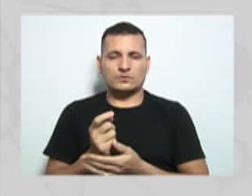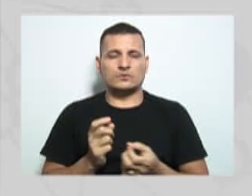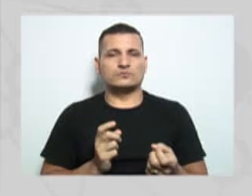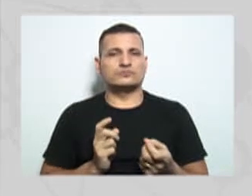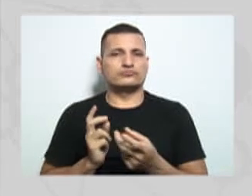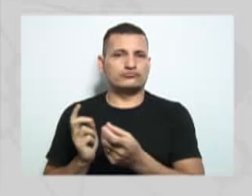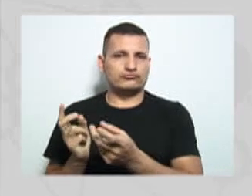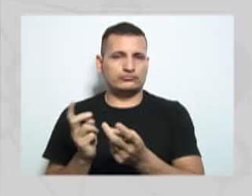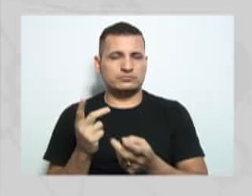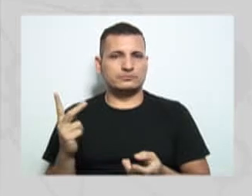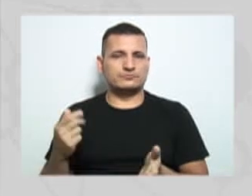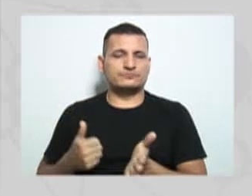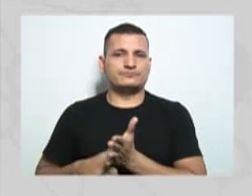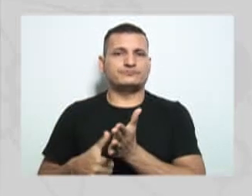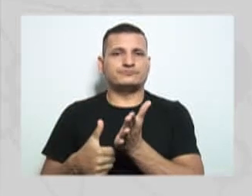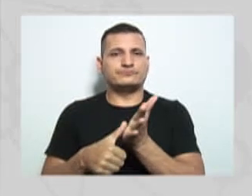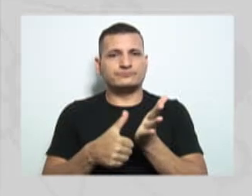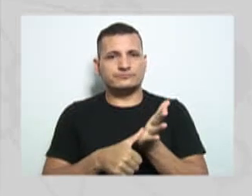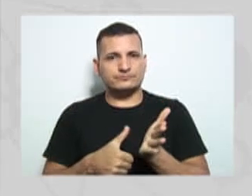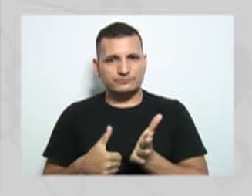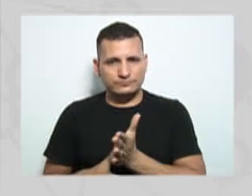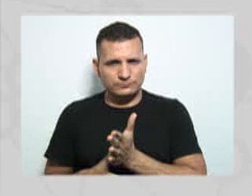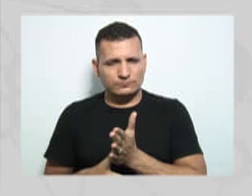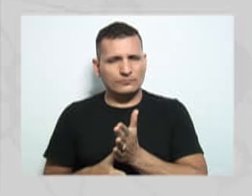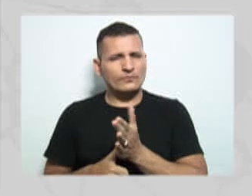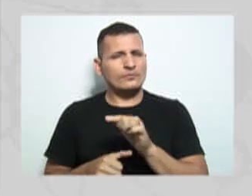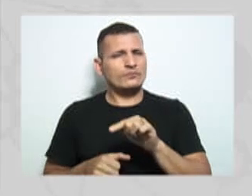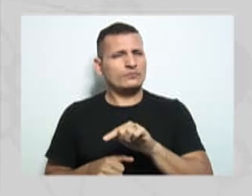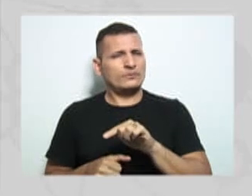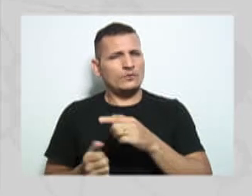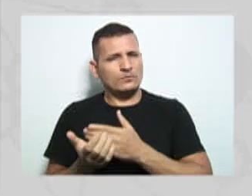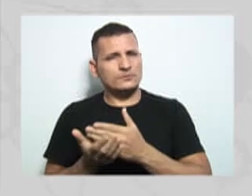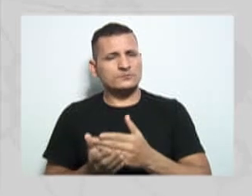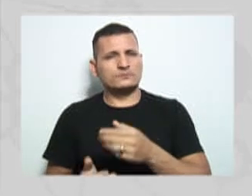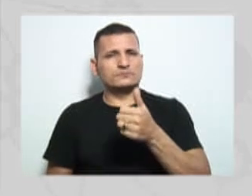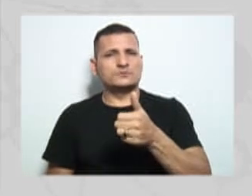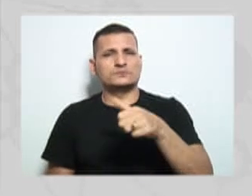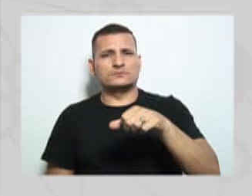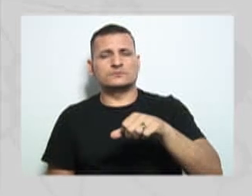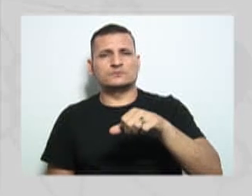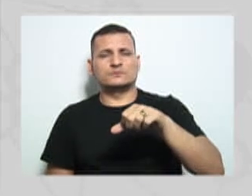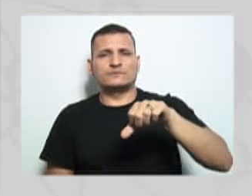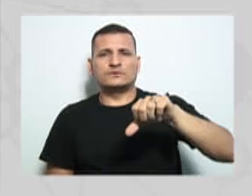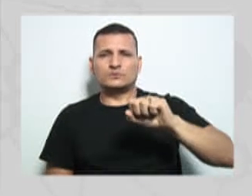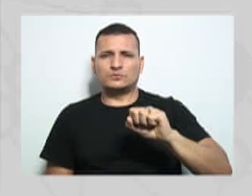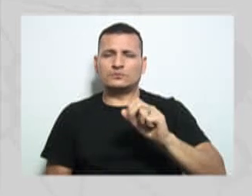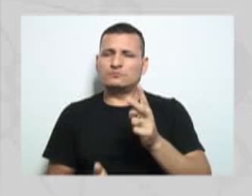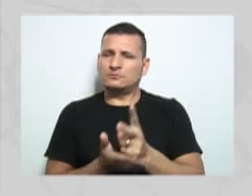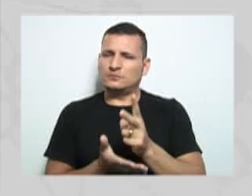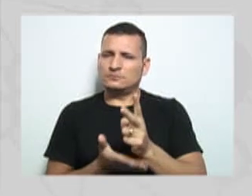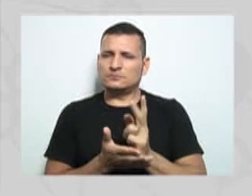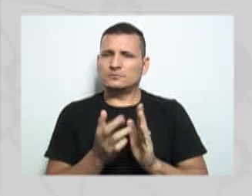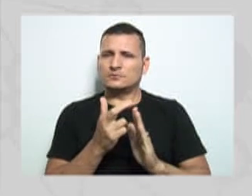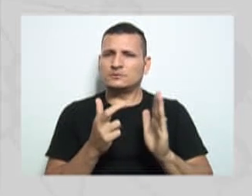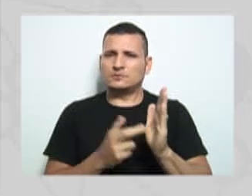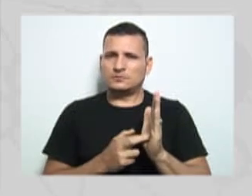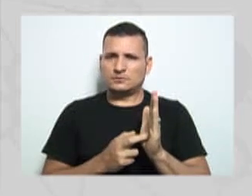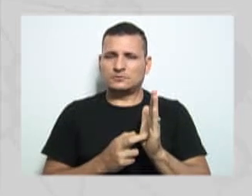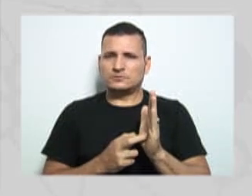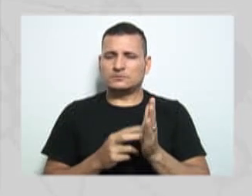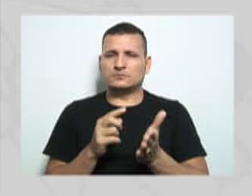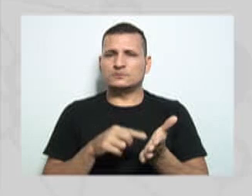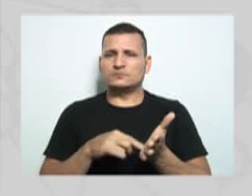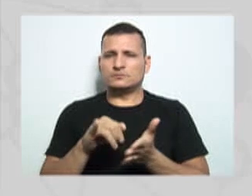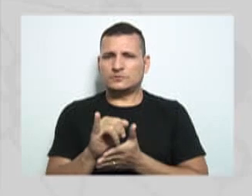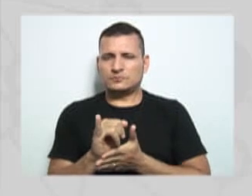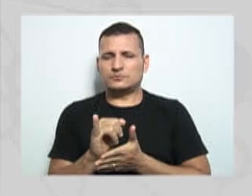aos consumidores, sujeitam-se a partir de 1998 às mesmas normas de incidência dos impostos